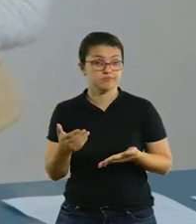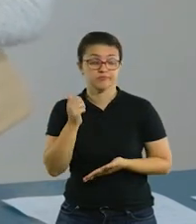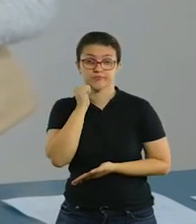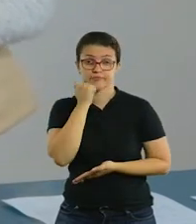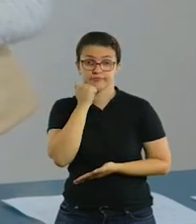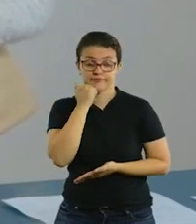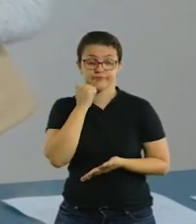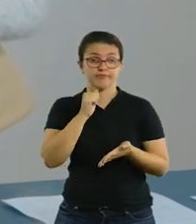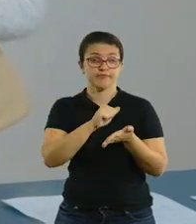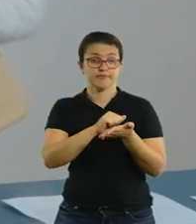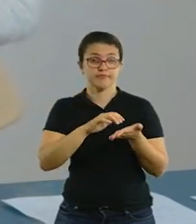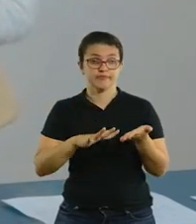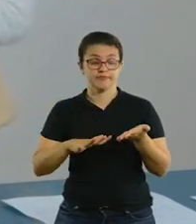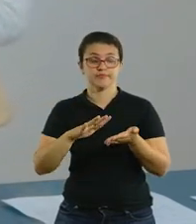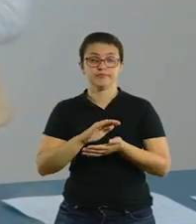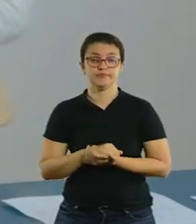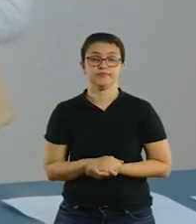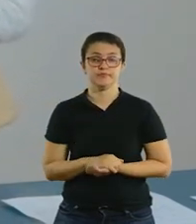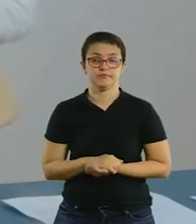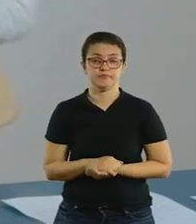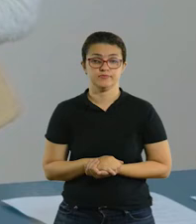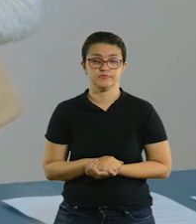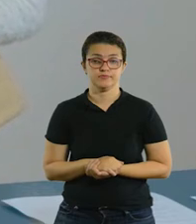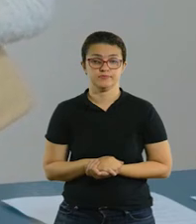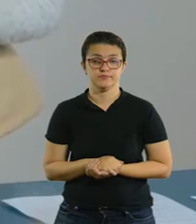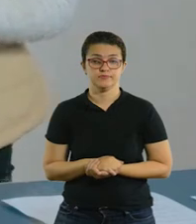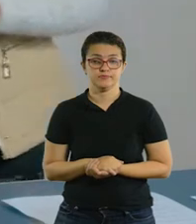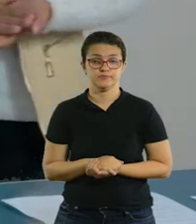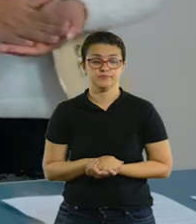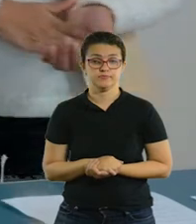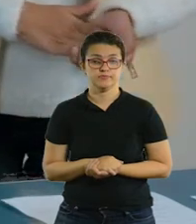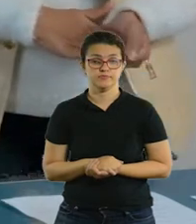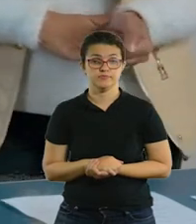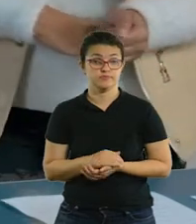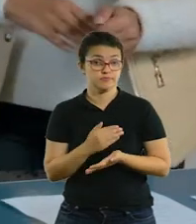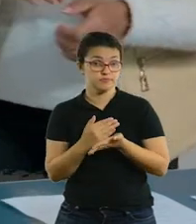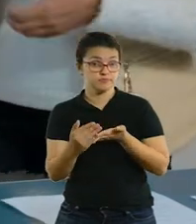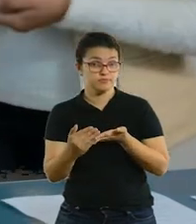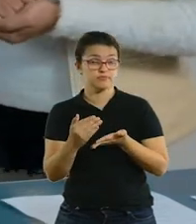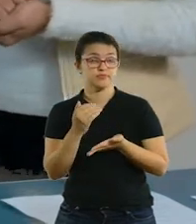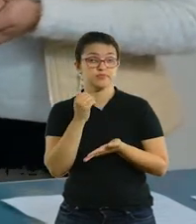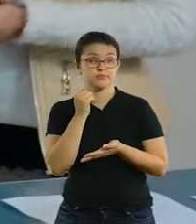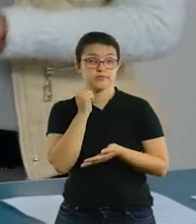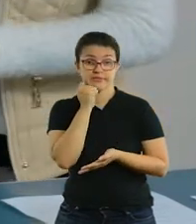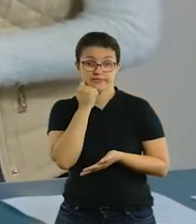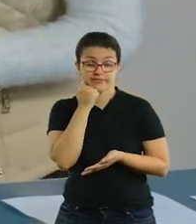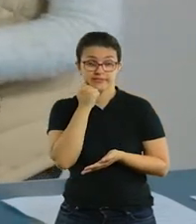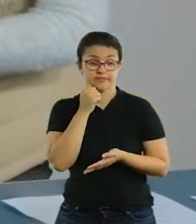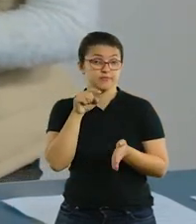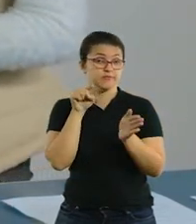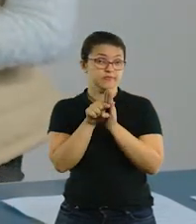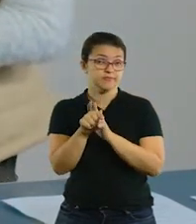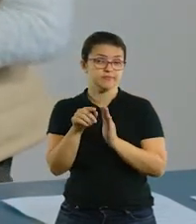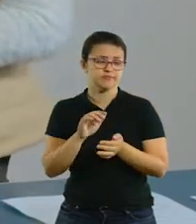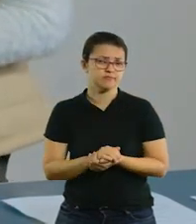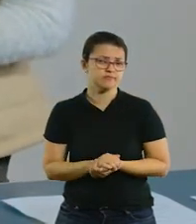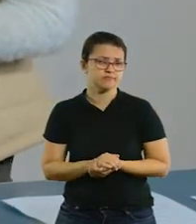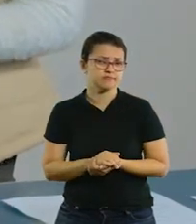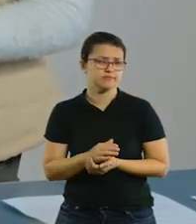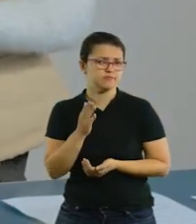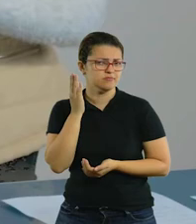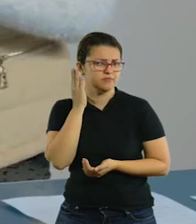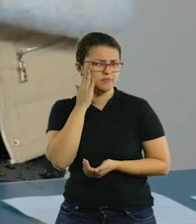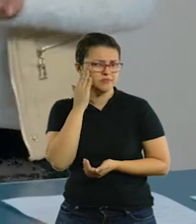Agora, nós vamos para as atividades de ciências. Vou começar a aula de ciências fazendo uma pergunta para vocês, ó. Você já